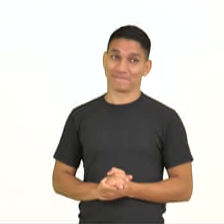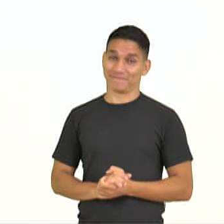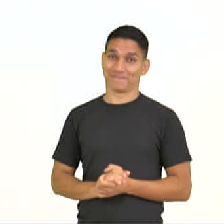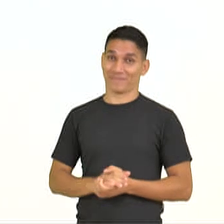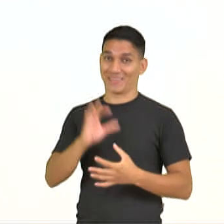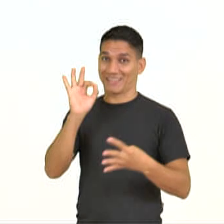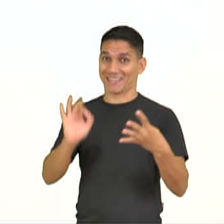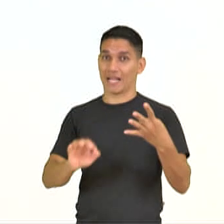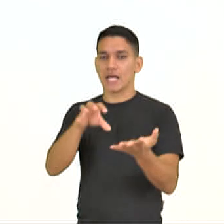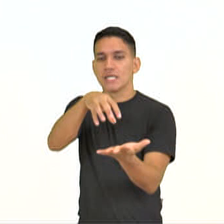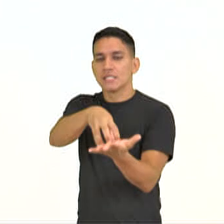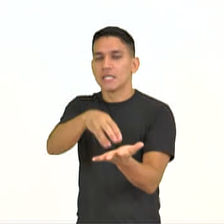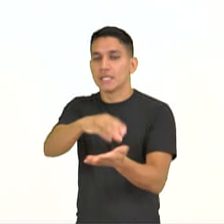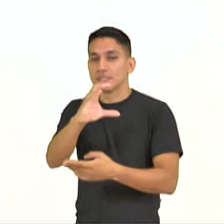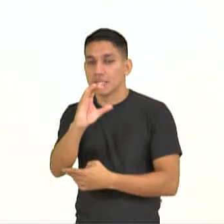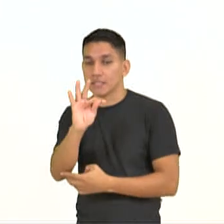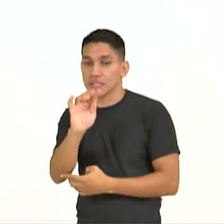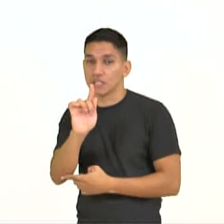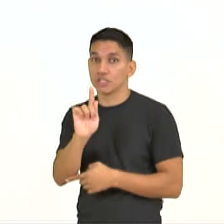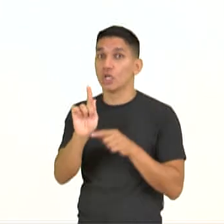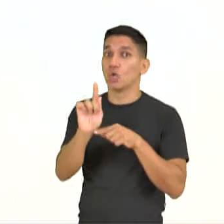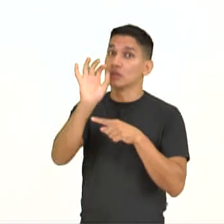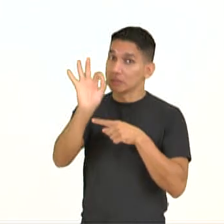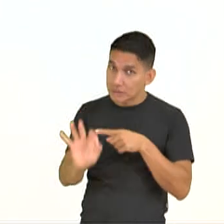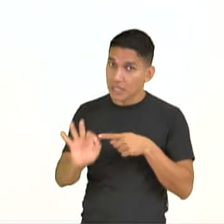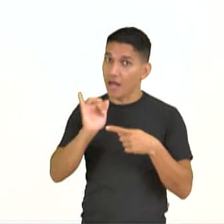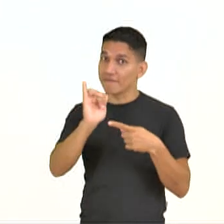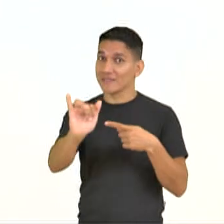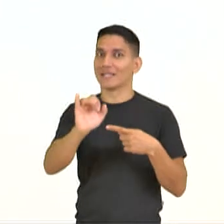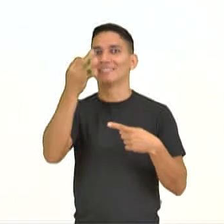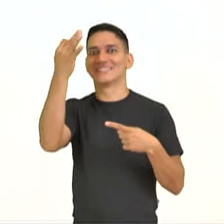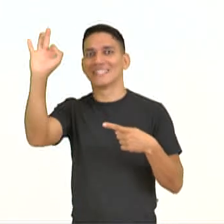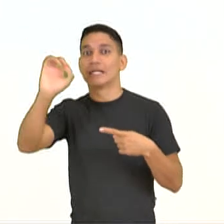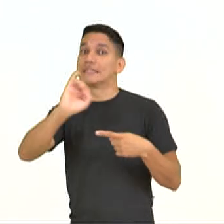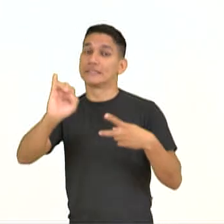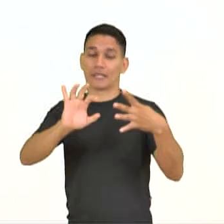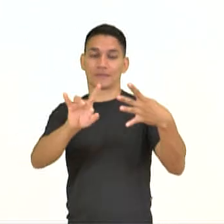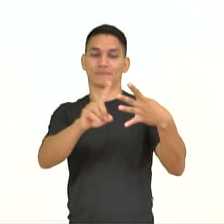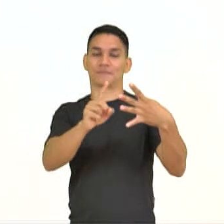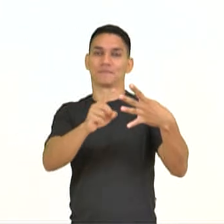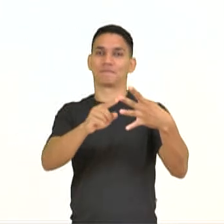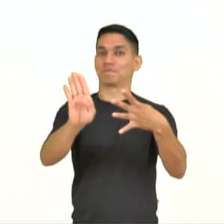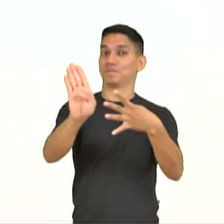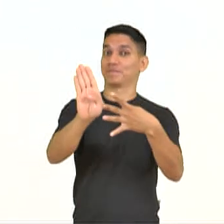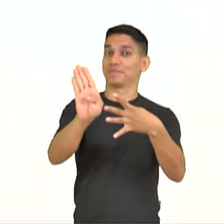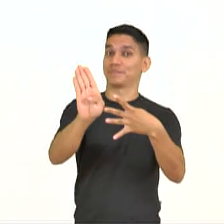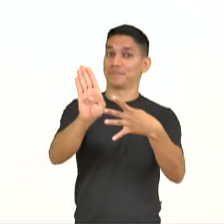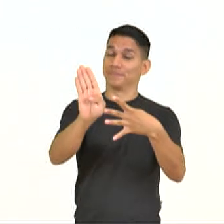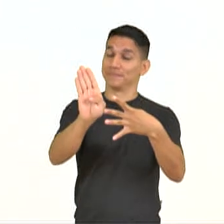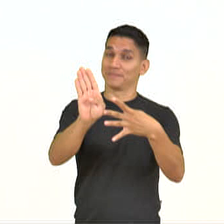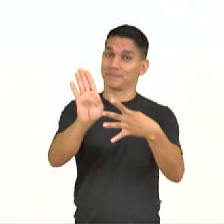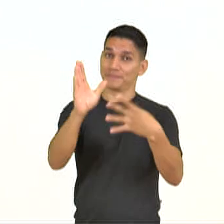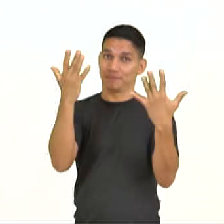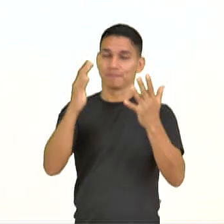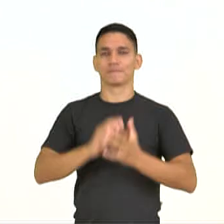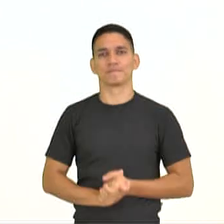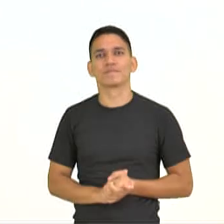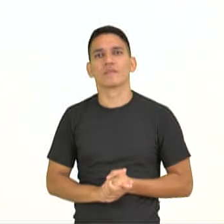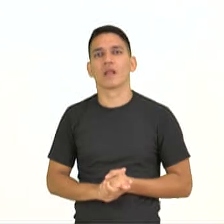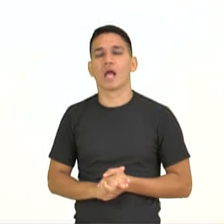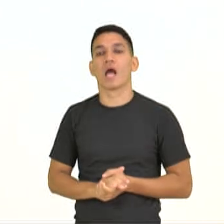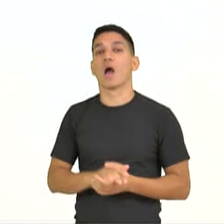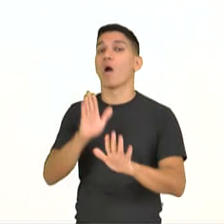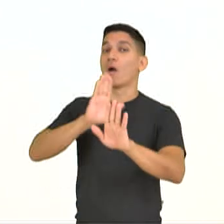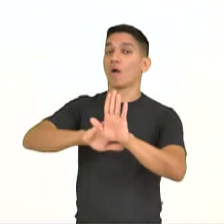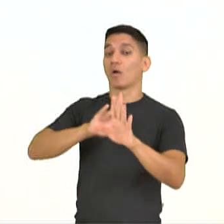Sobre os CTGs, é correto afirmar que acertou quem assinalou a alternativa B. Visam o